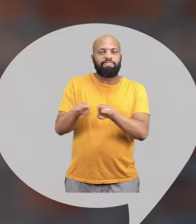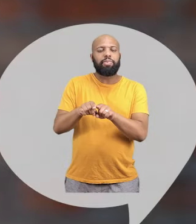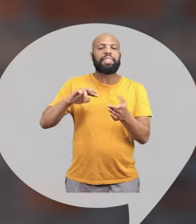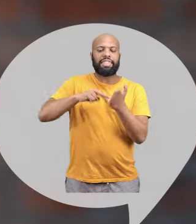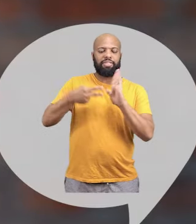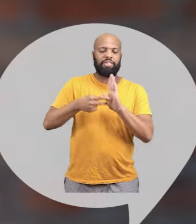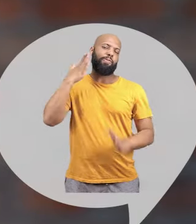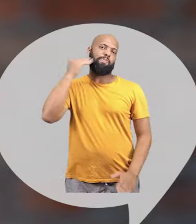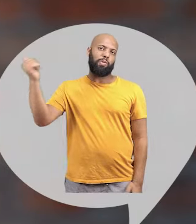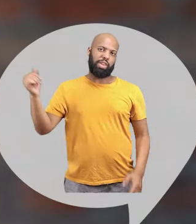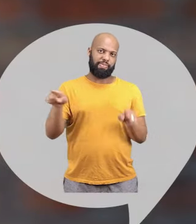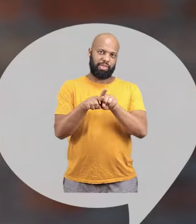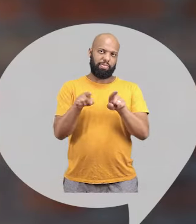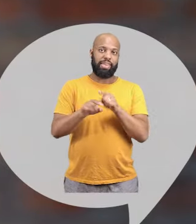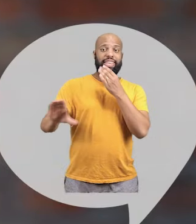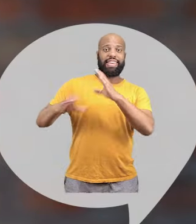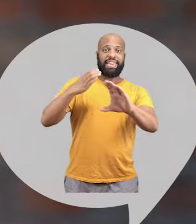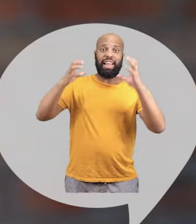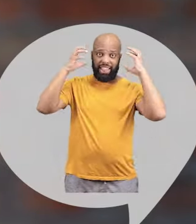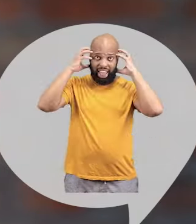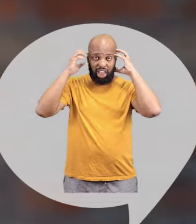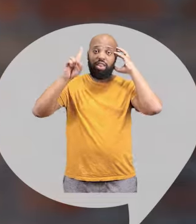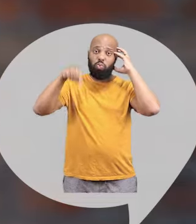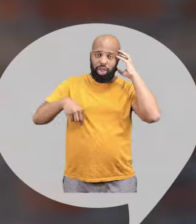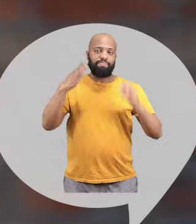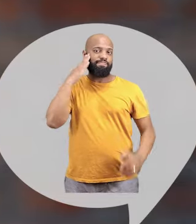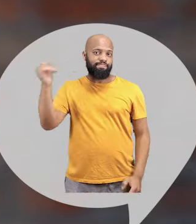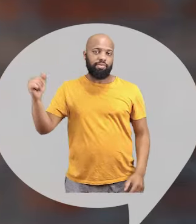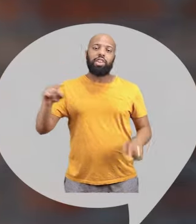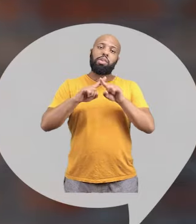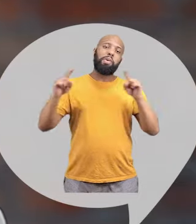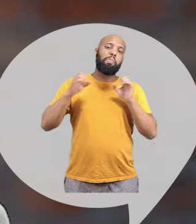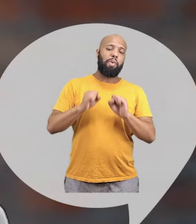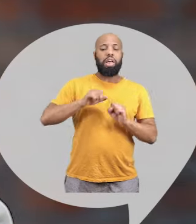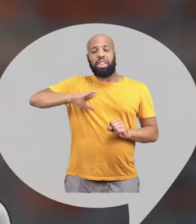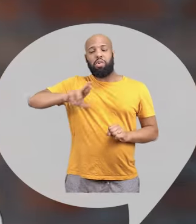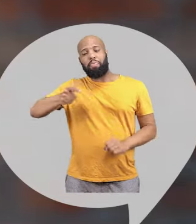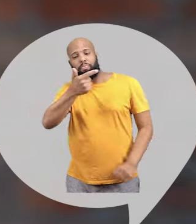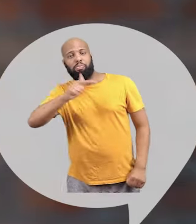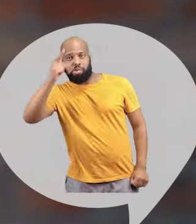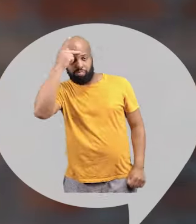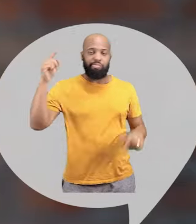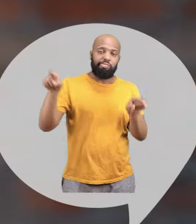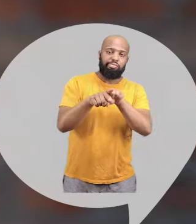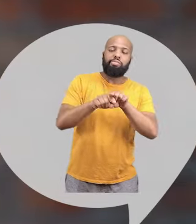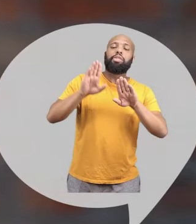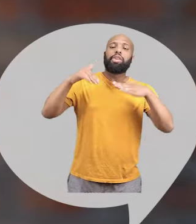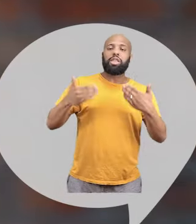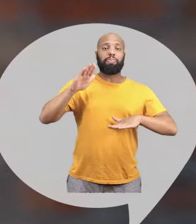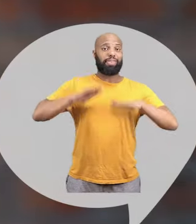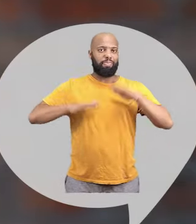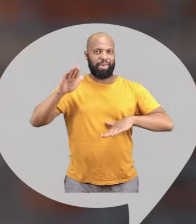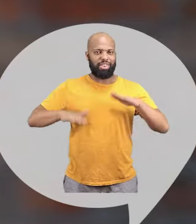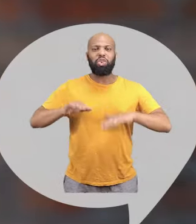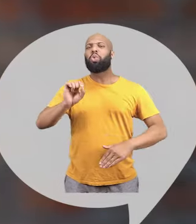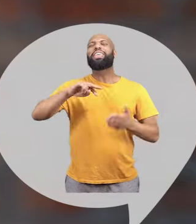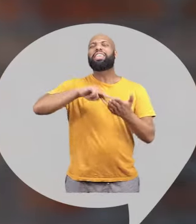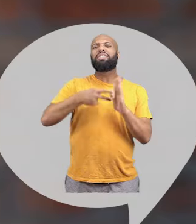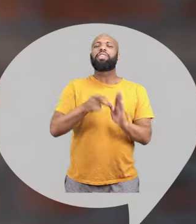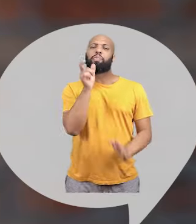isso é um sucesso cantar na rádio é um sucesso para alguém mas pode não ser para outras pessoas assim sabe então